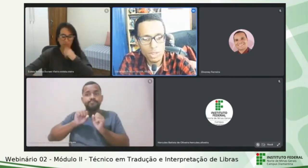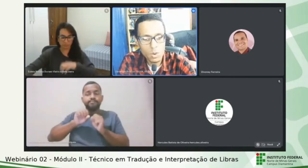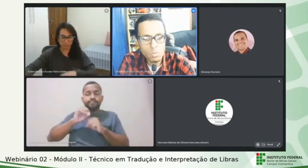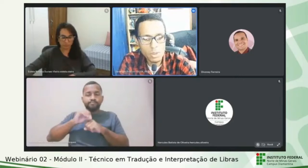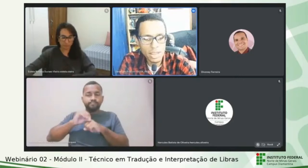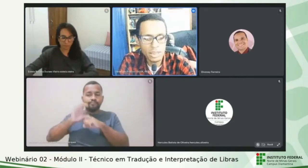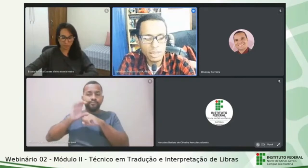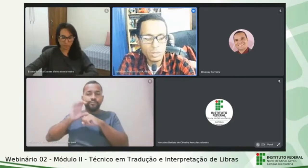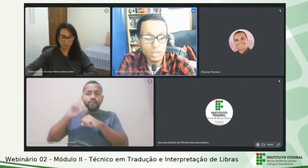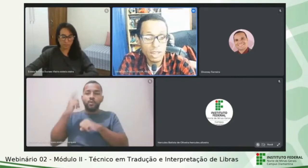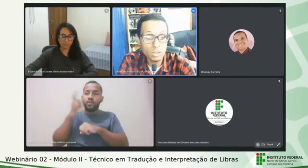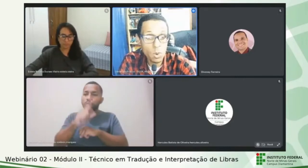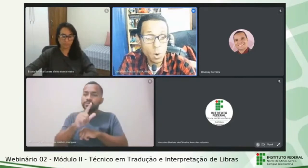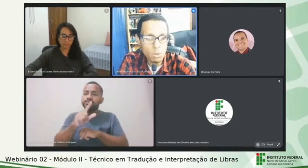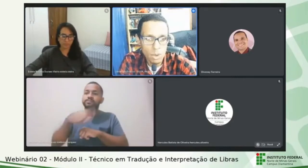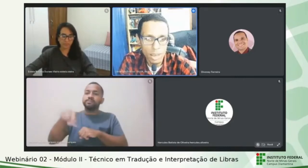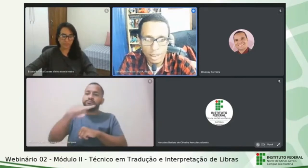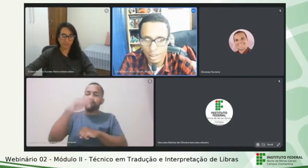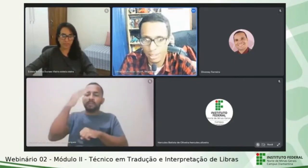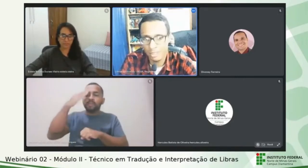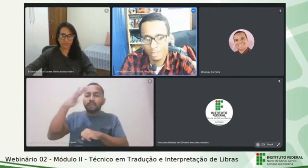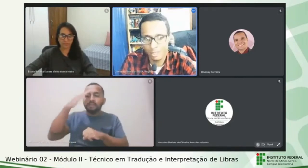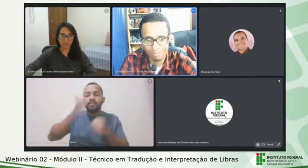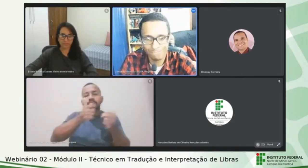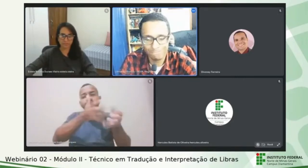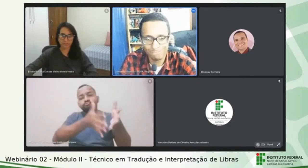você compreenda a língua de sinais como ela é.